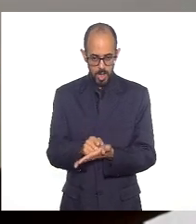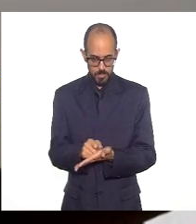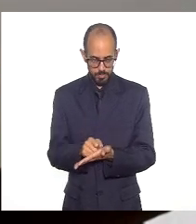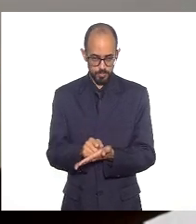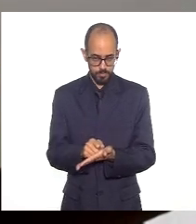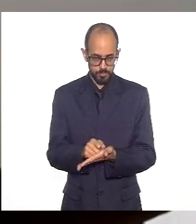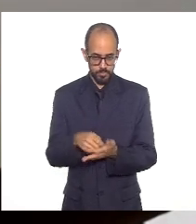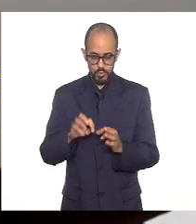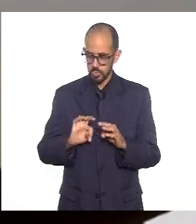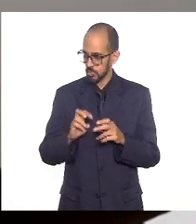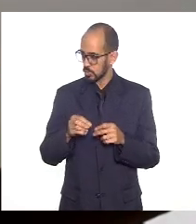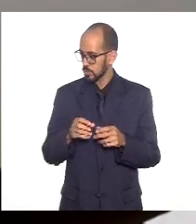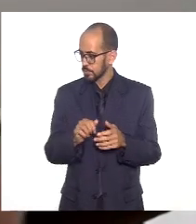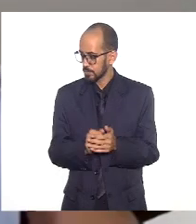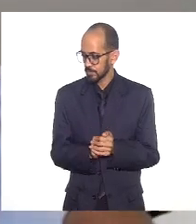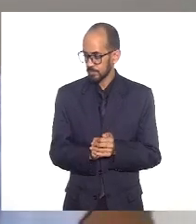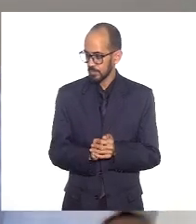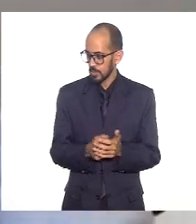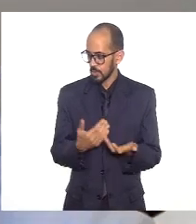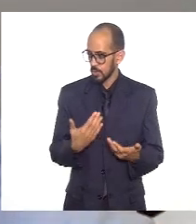3 aspectos aqui. Primeiro,